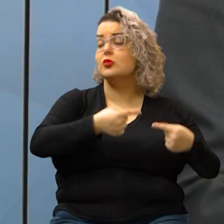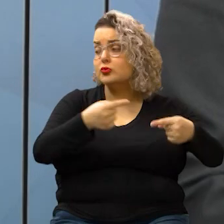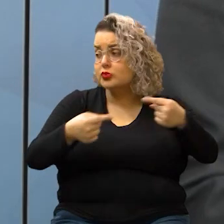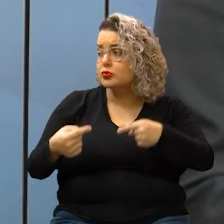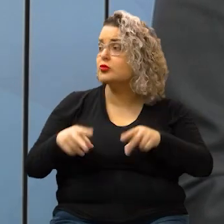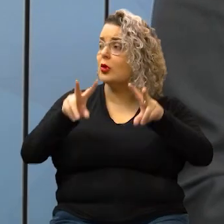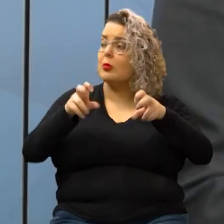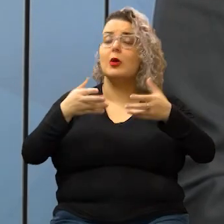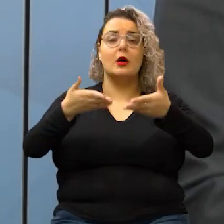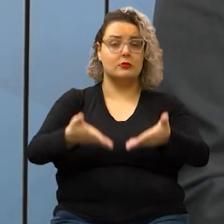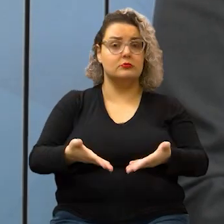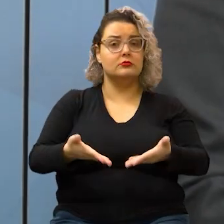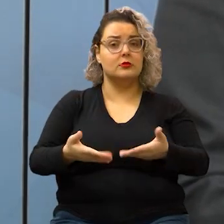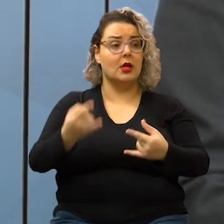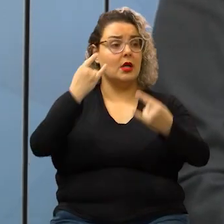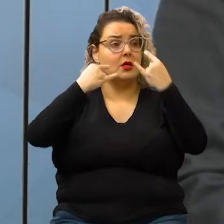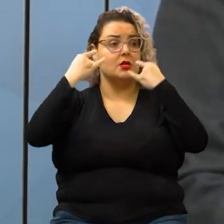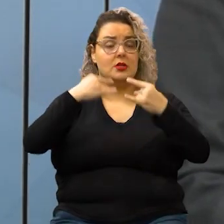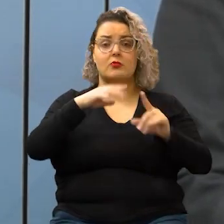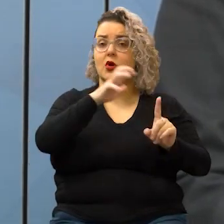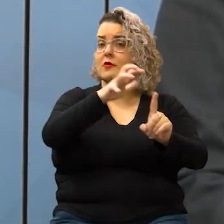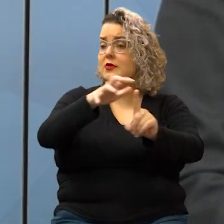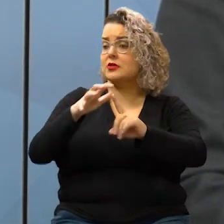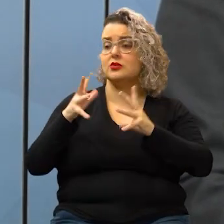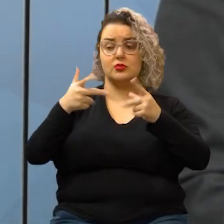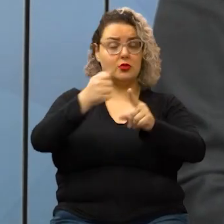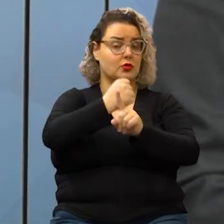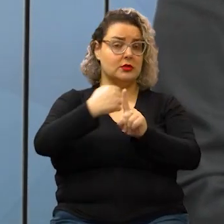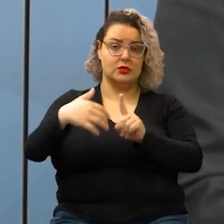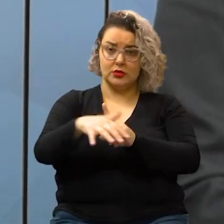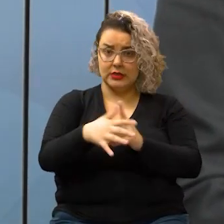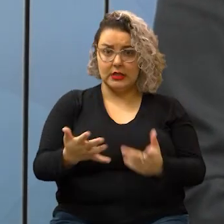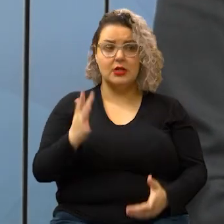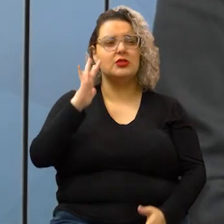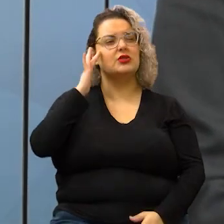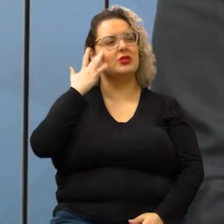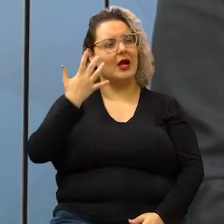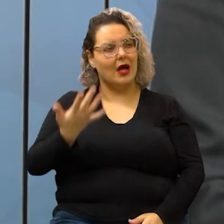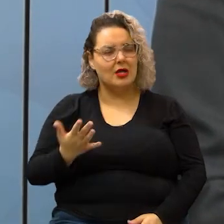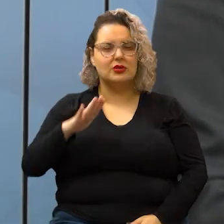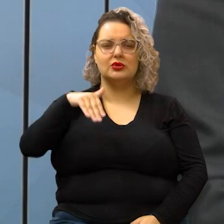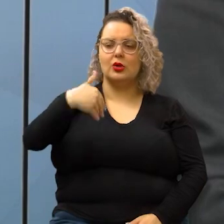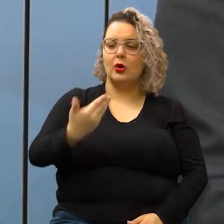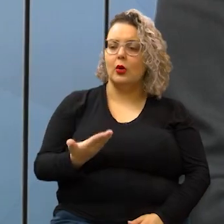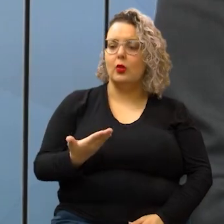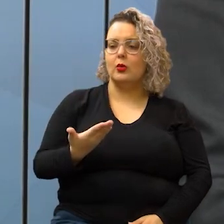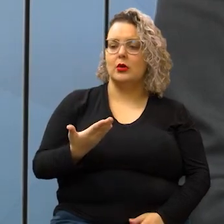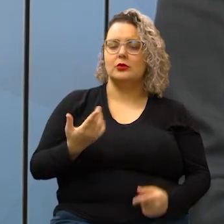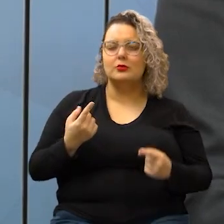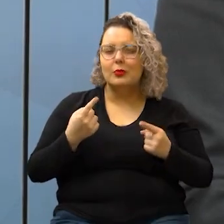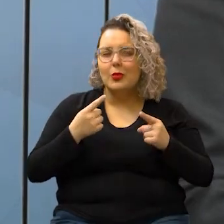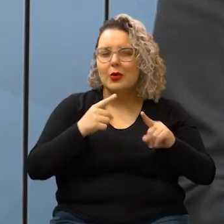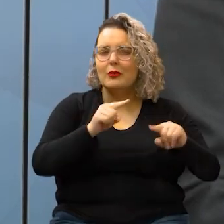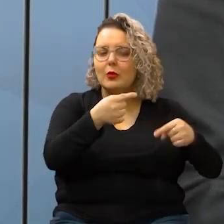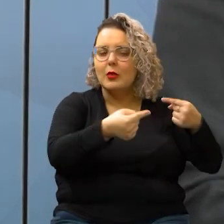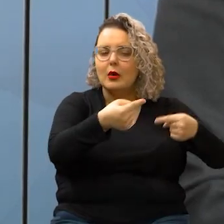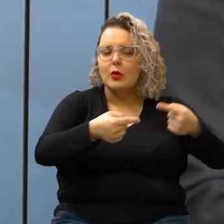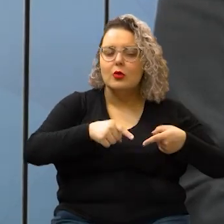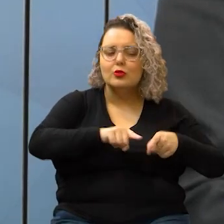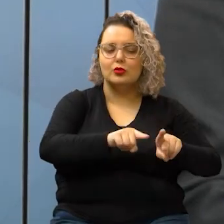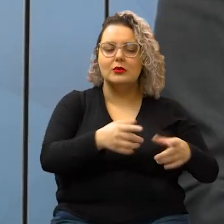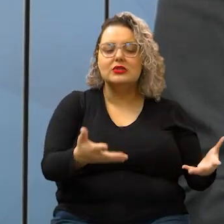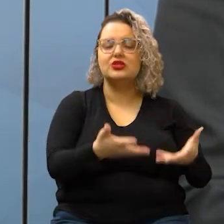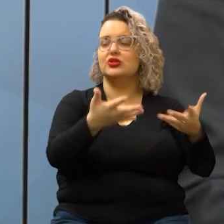temas como esse que interessa e afeta toda a sociedade. Eu acho que quando você provoca uma discussão, estimula